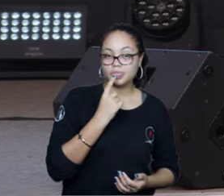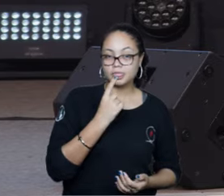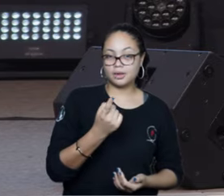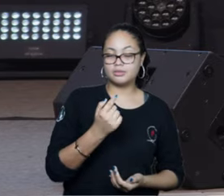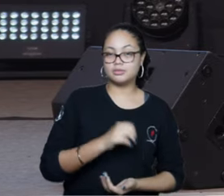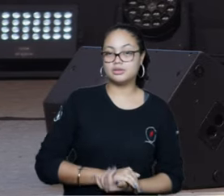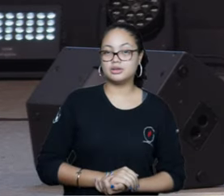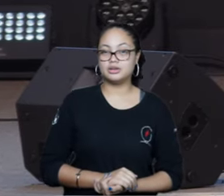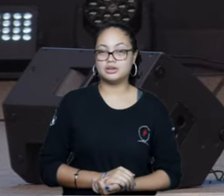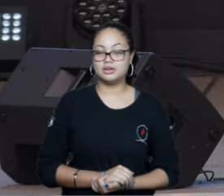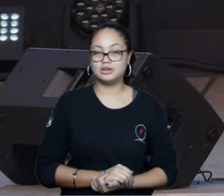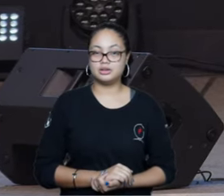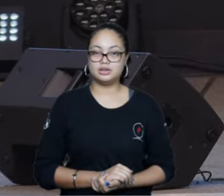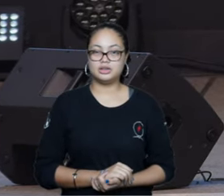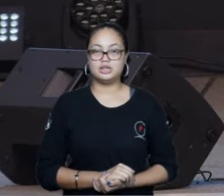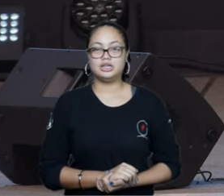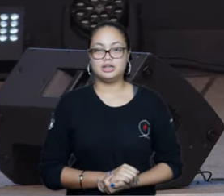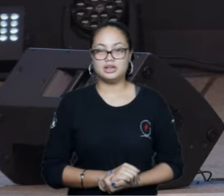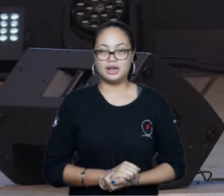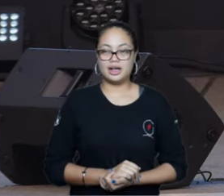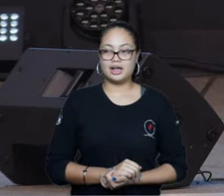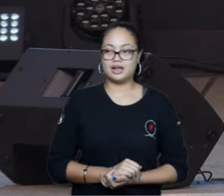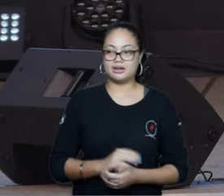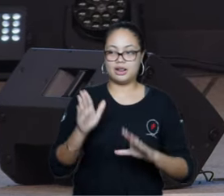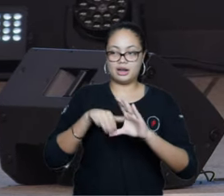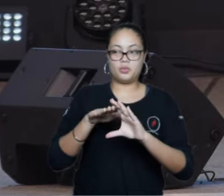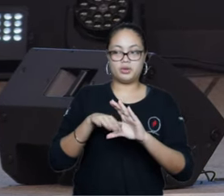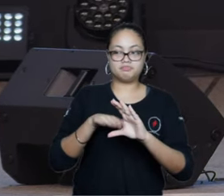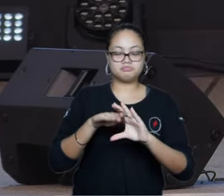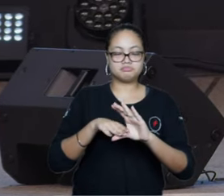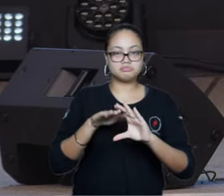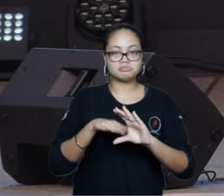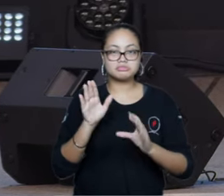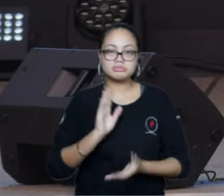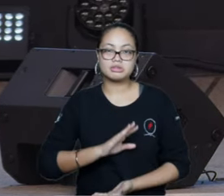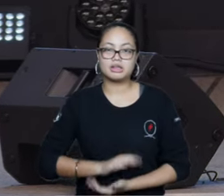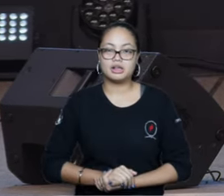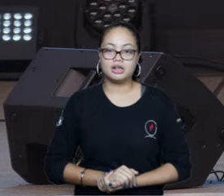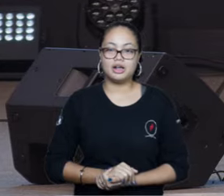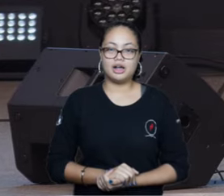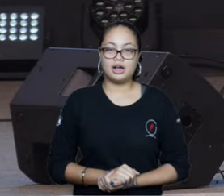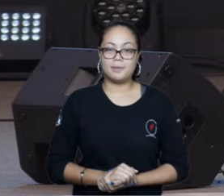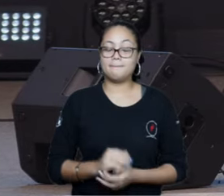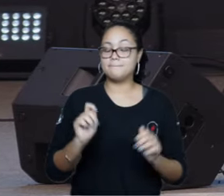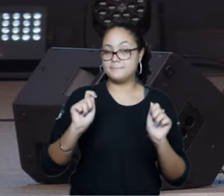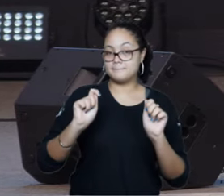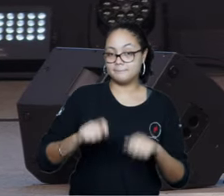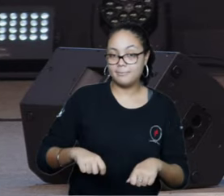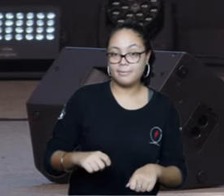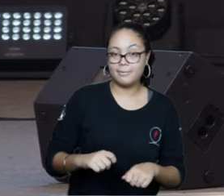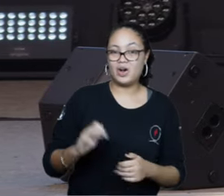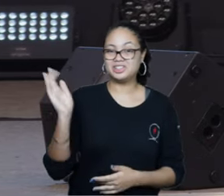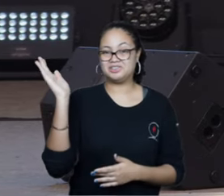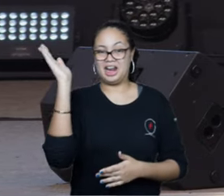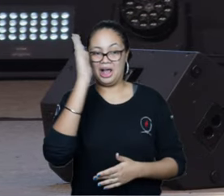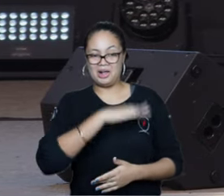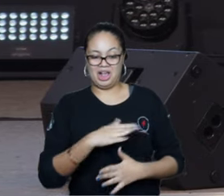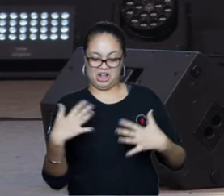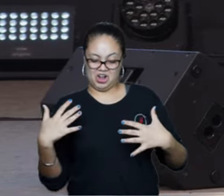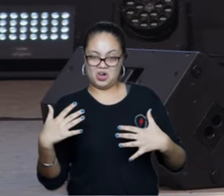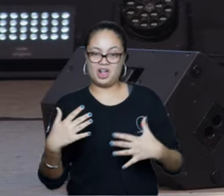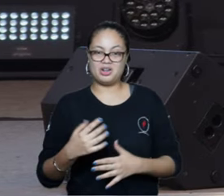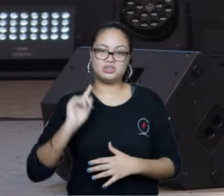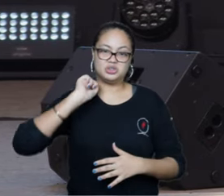é inflamada pelo inferno inflama o curso da natureza contamina a